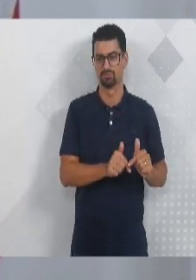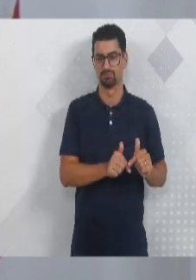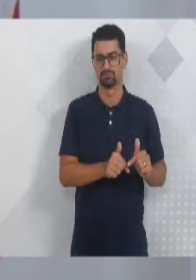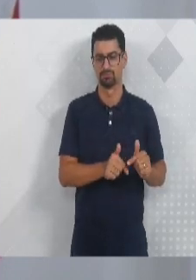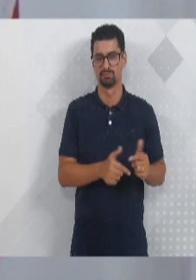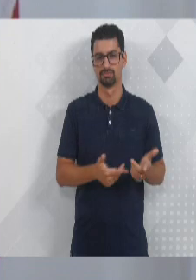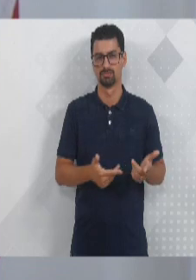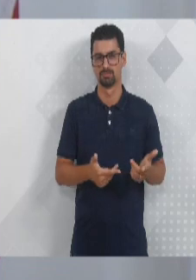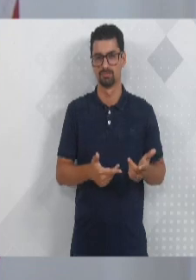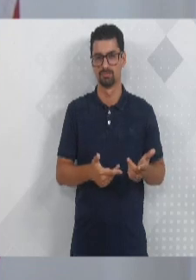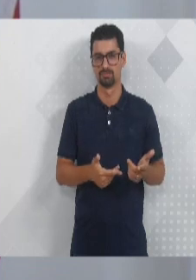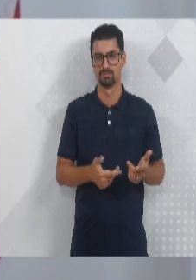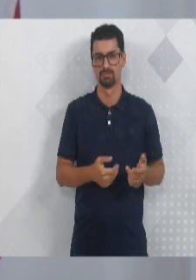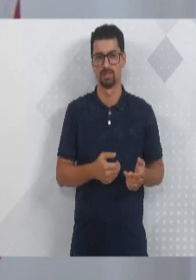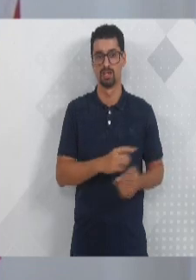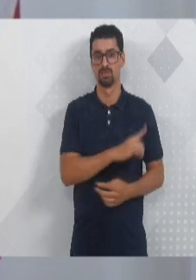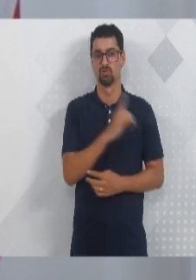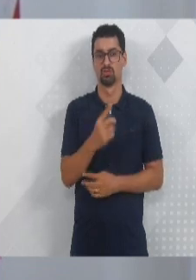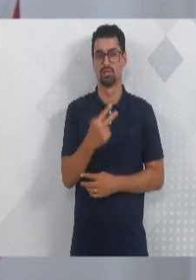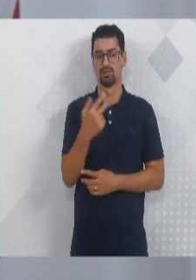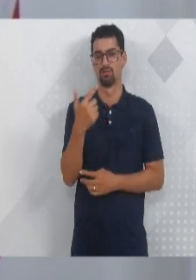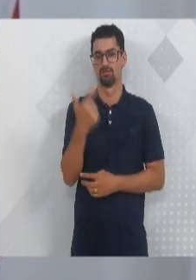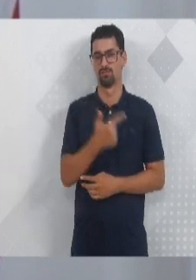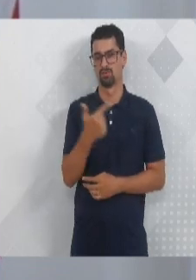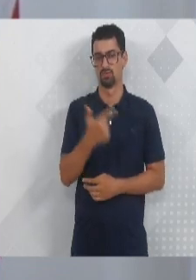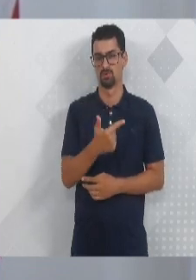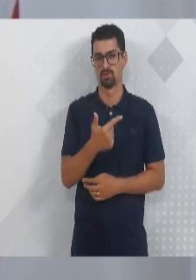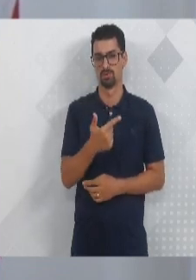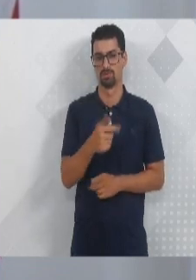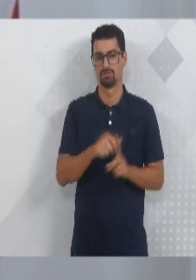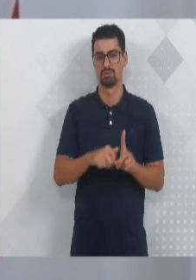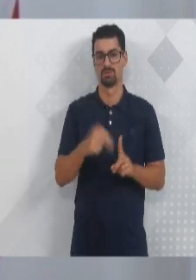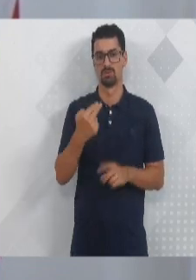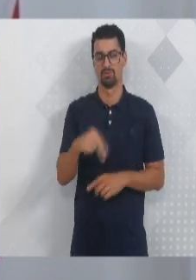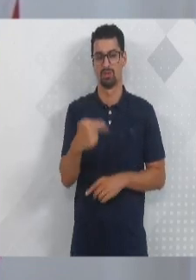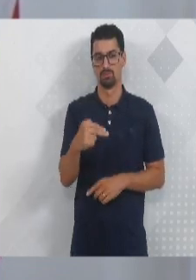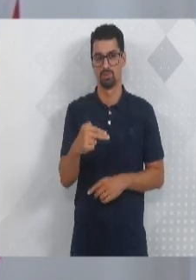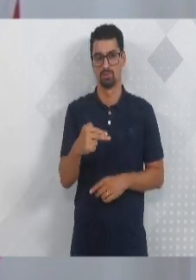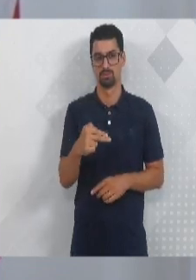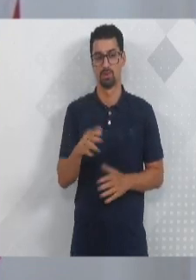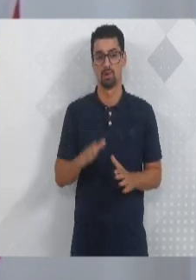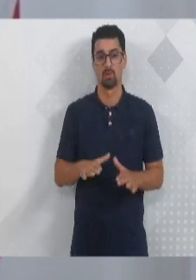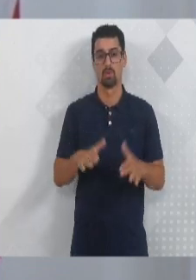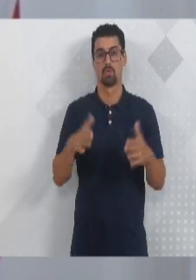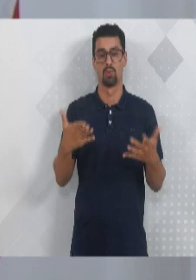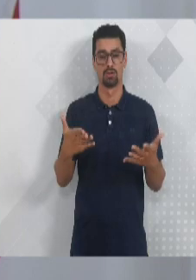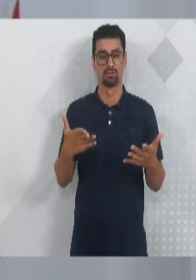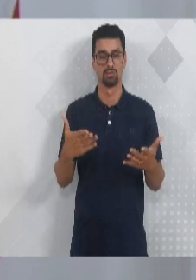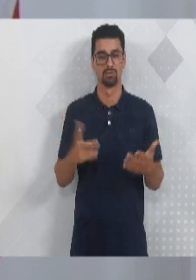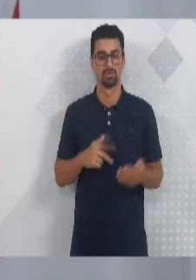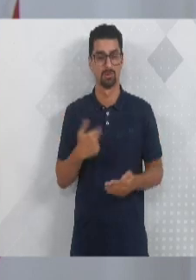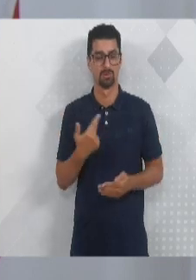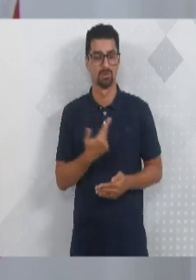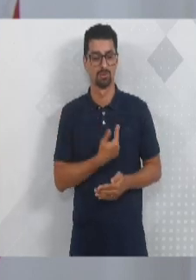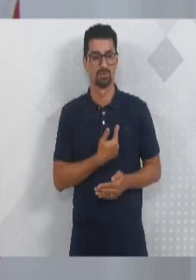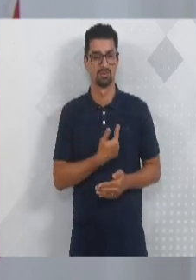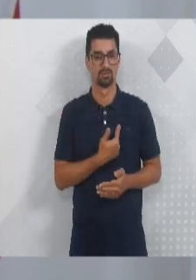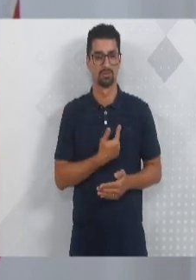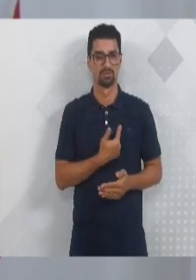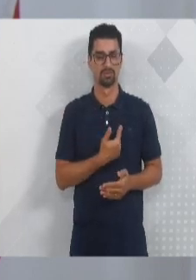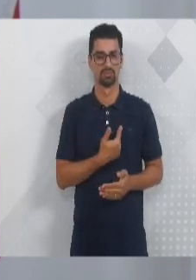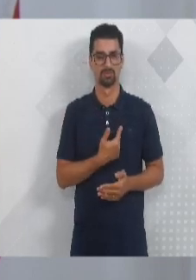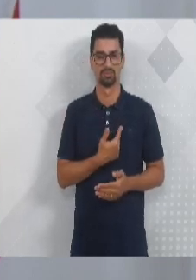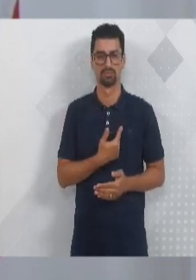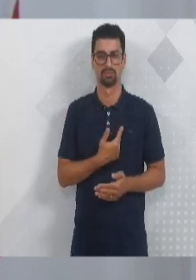fato dia 22 de novembro quando nós já éramos está estávamos